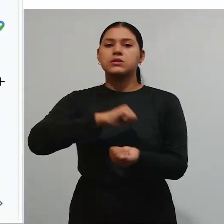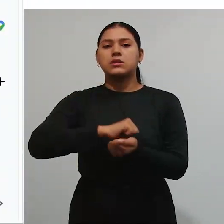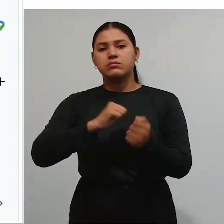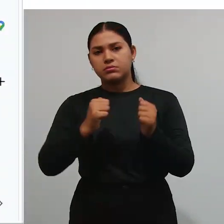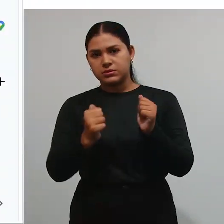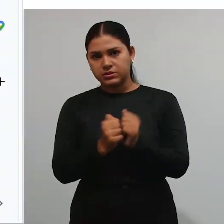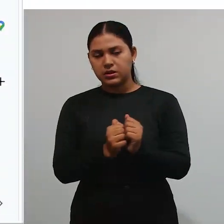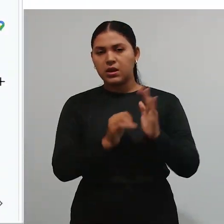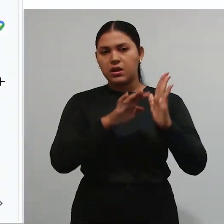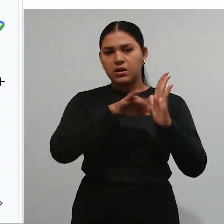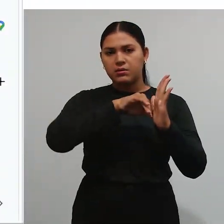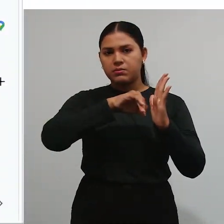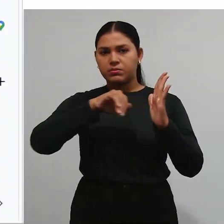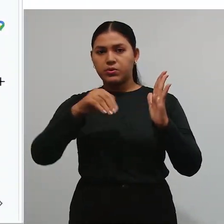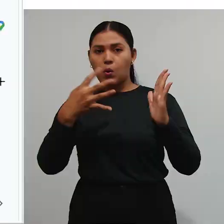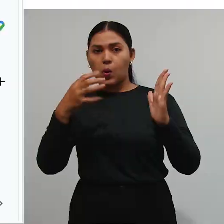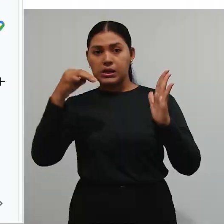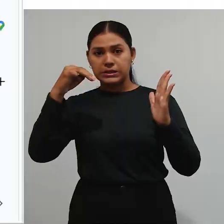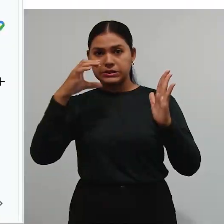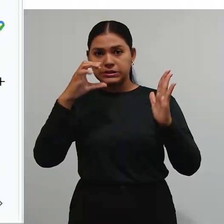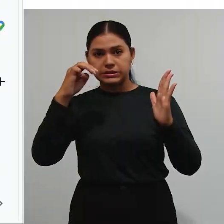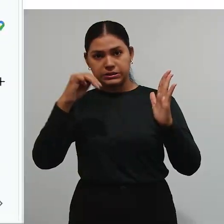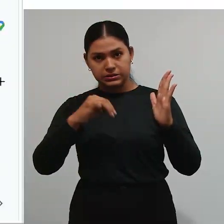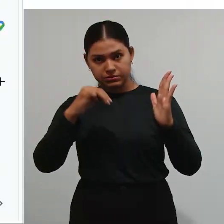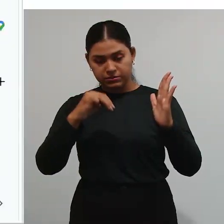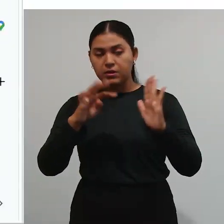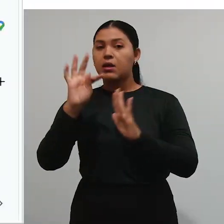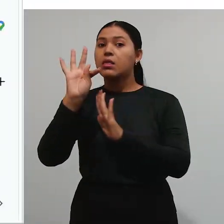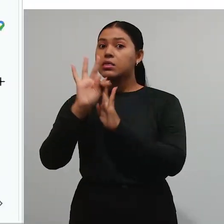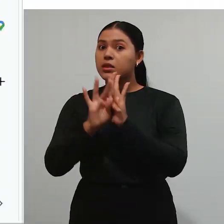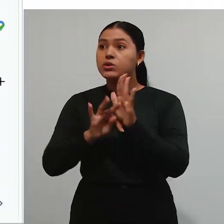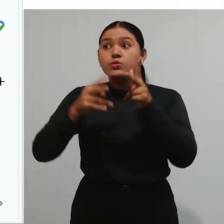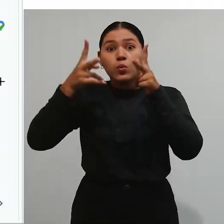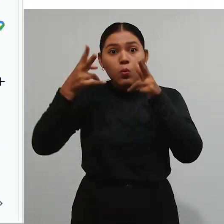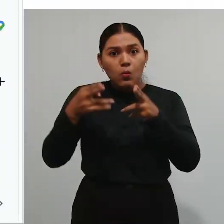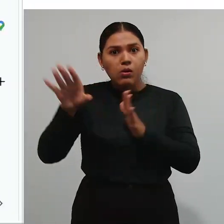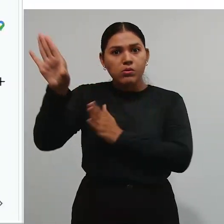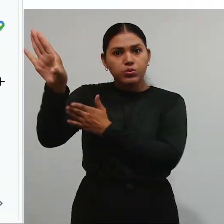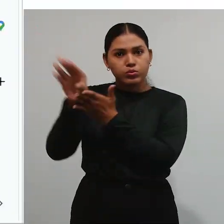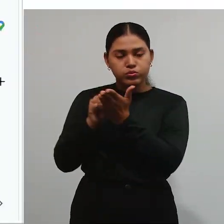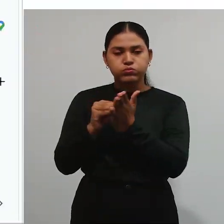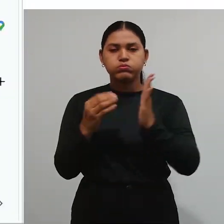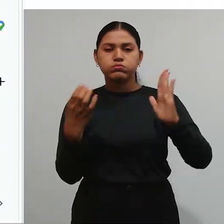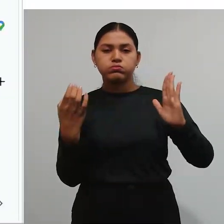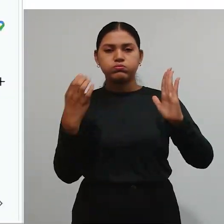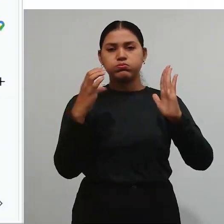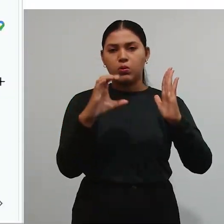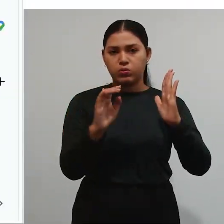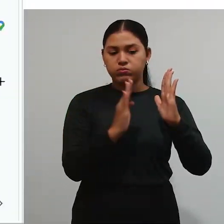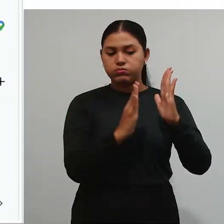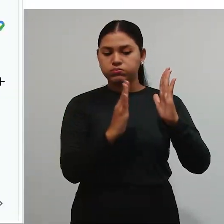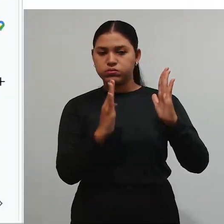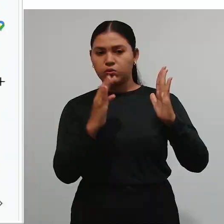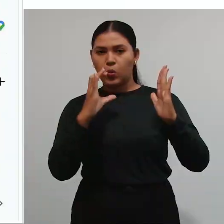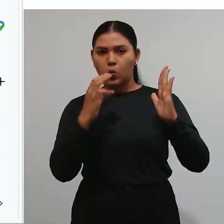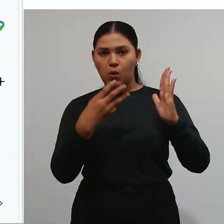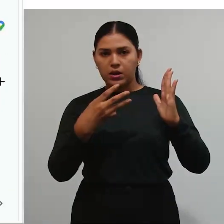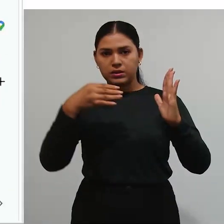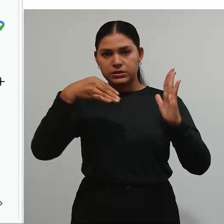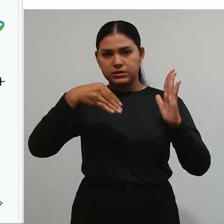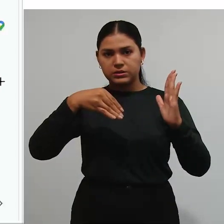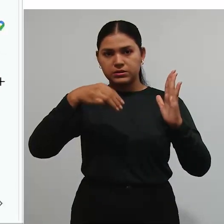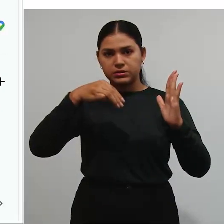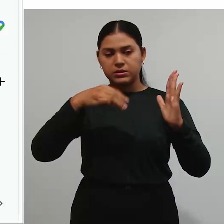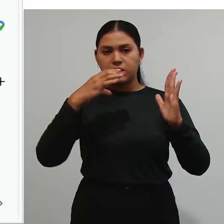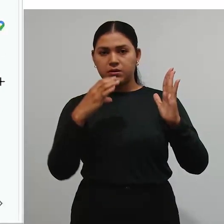centímetros do trecho na íntegra, né? Faço o recuo aqui, ó, de 4 centímetros, coloco o tamanho da fonte em